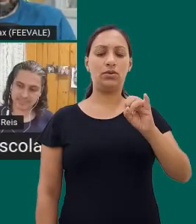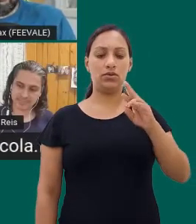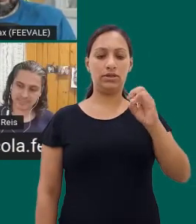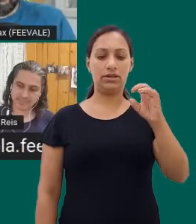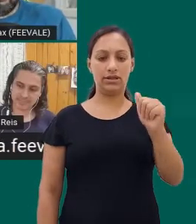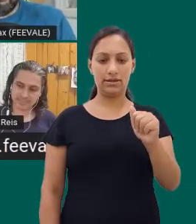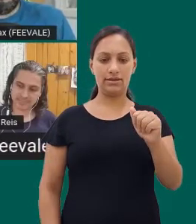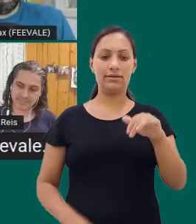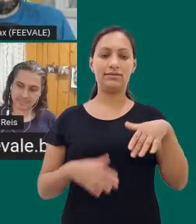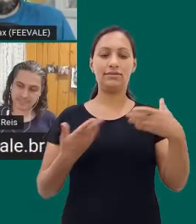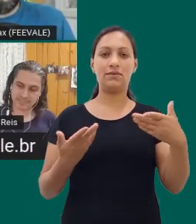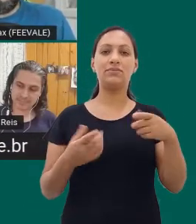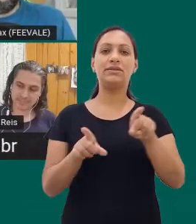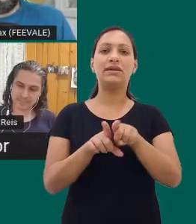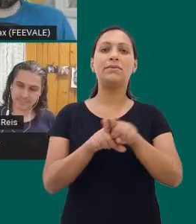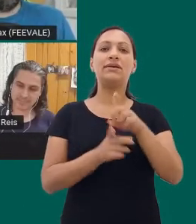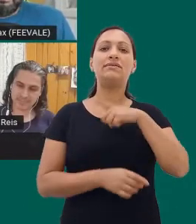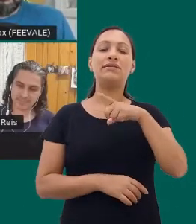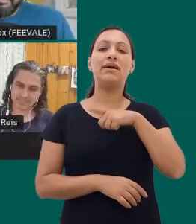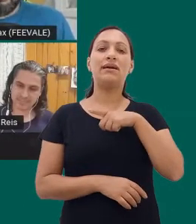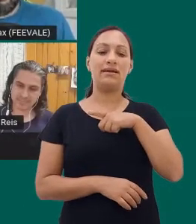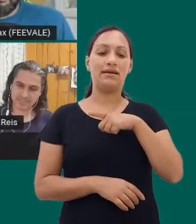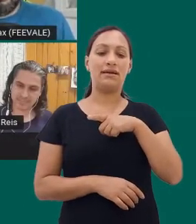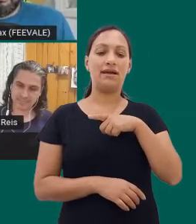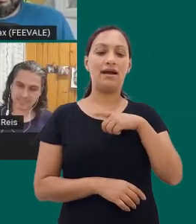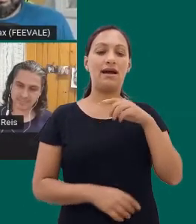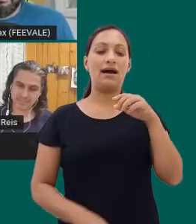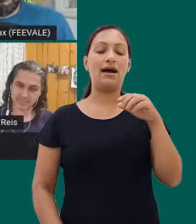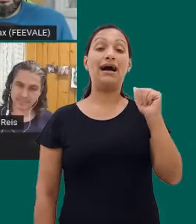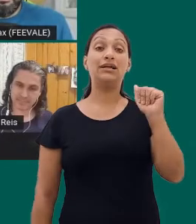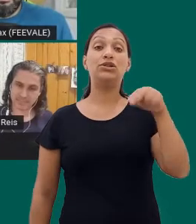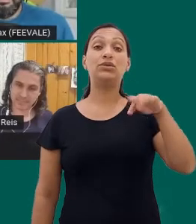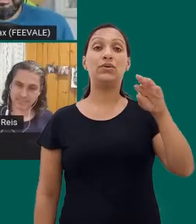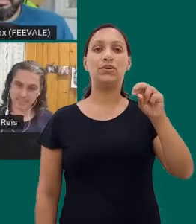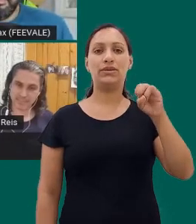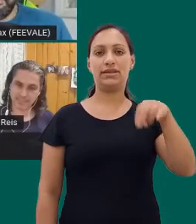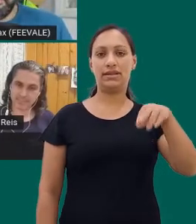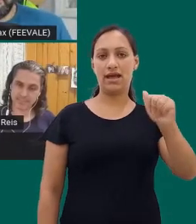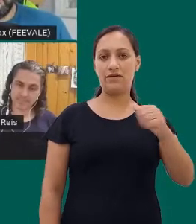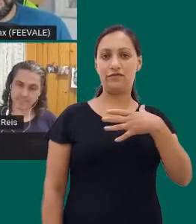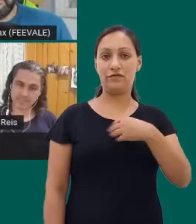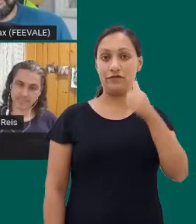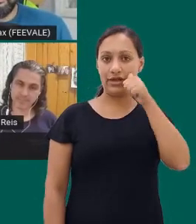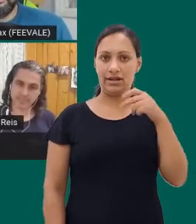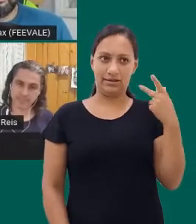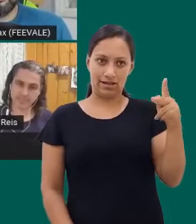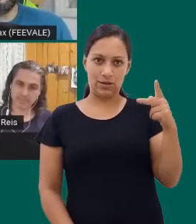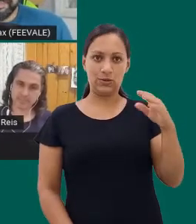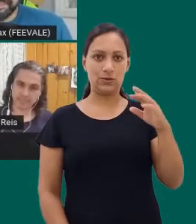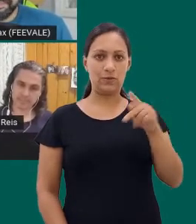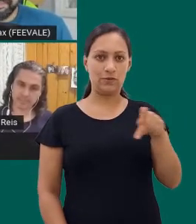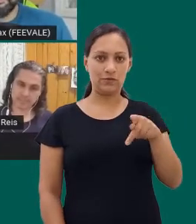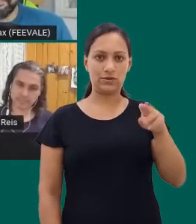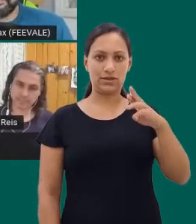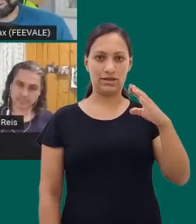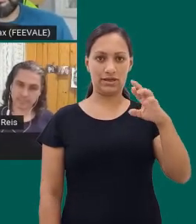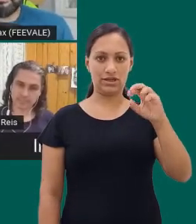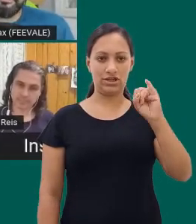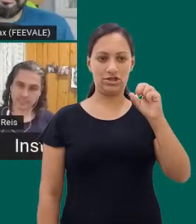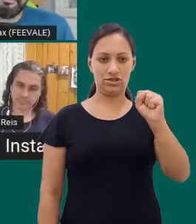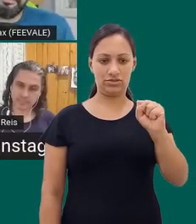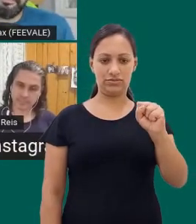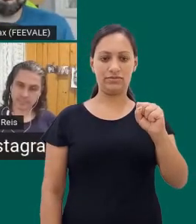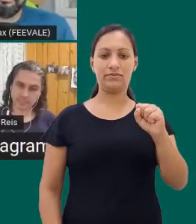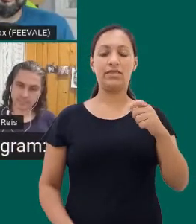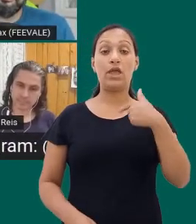tem aí a Antônia, a filha do Cris, né, minha mentoranda, por exemplo. Eu não sou mentora de um grupo ou de uma turma, eu sou mentora da Antônia,